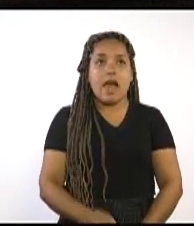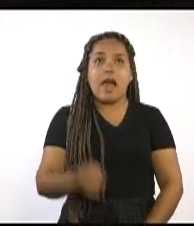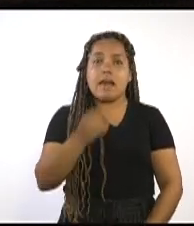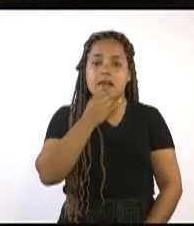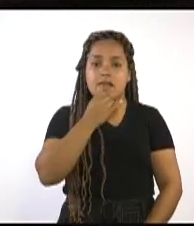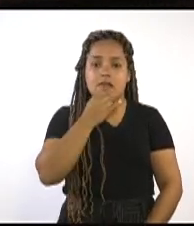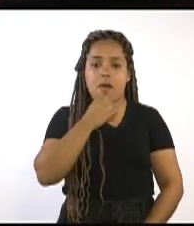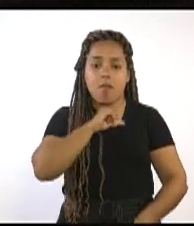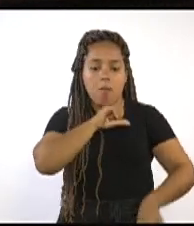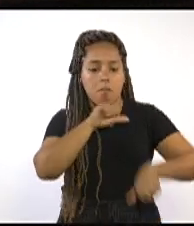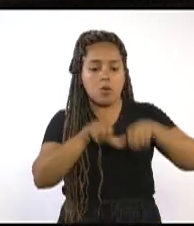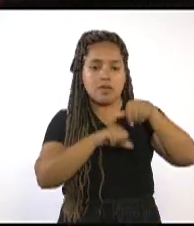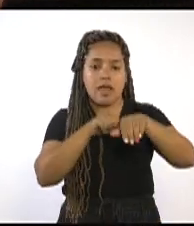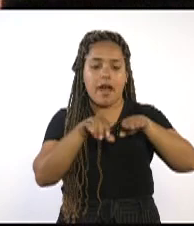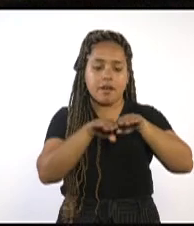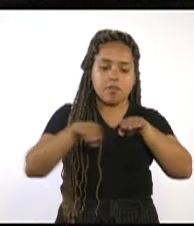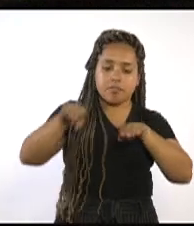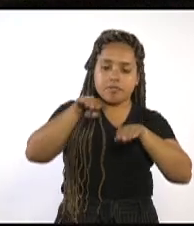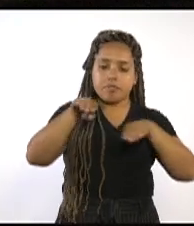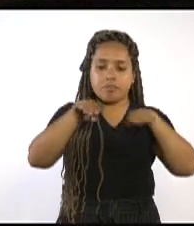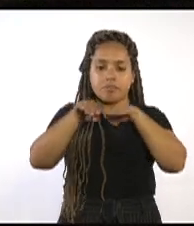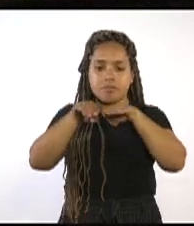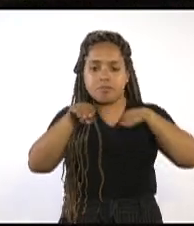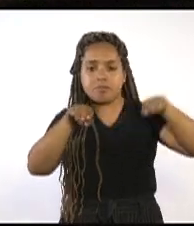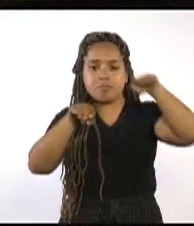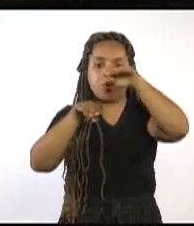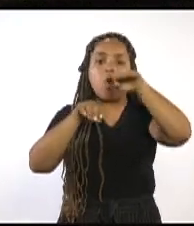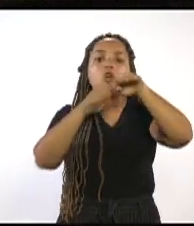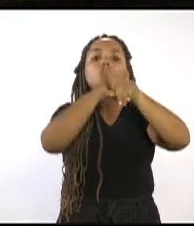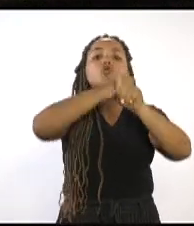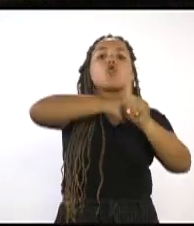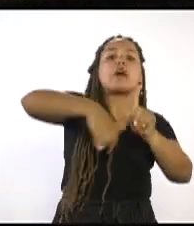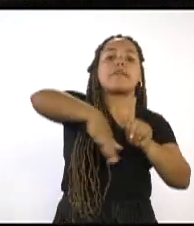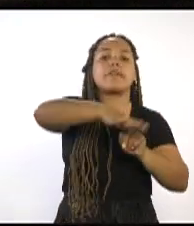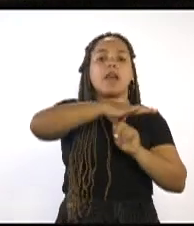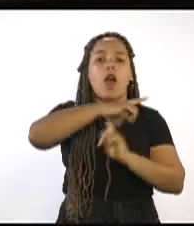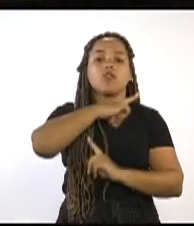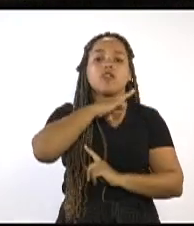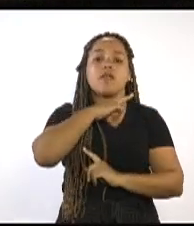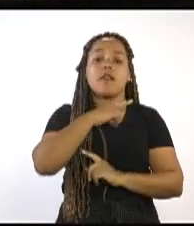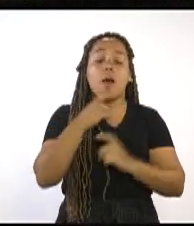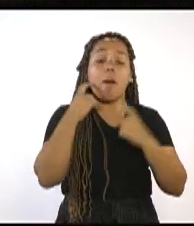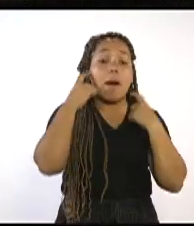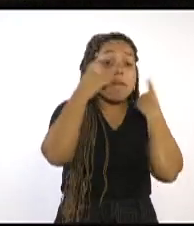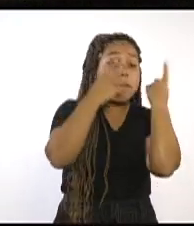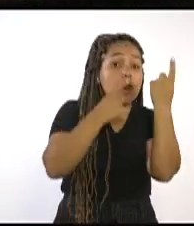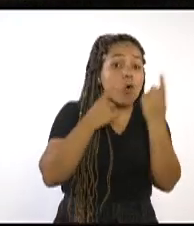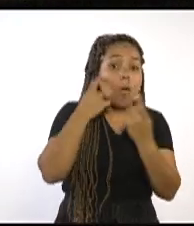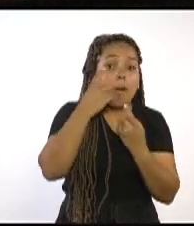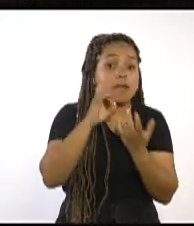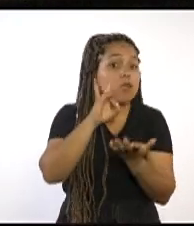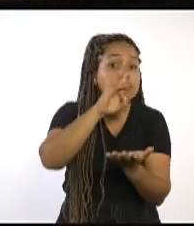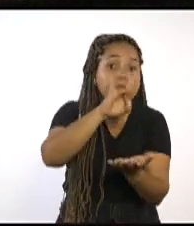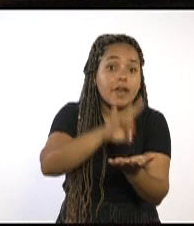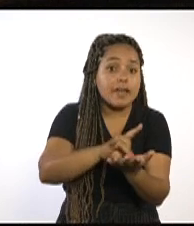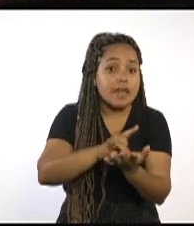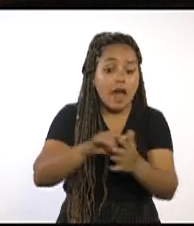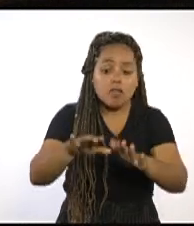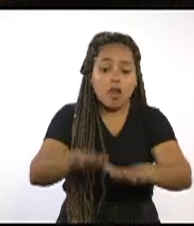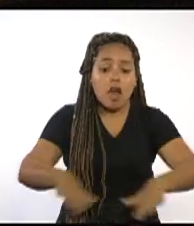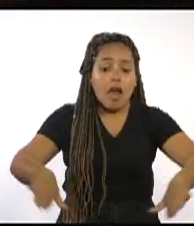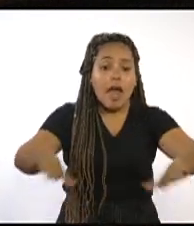social, se tiverem realmente uma real preocupação com as pessoas e